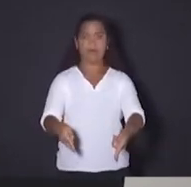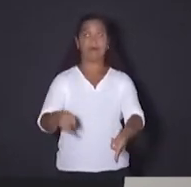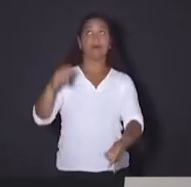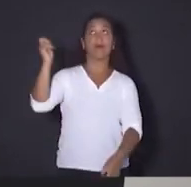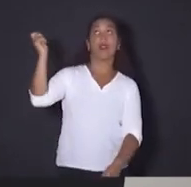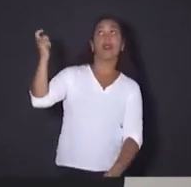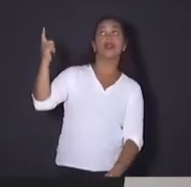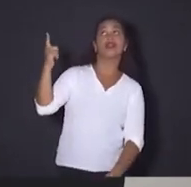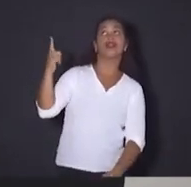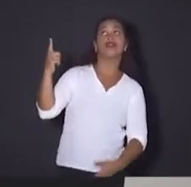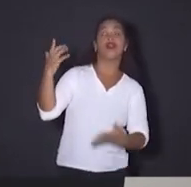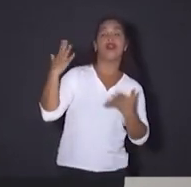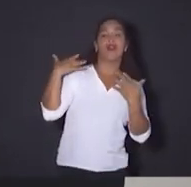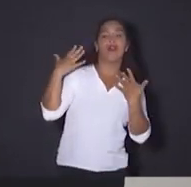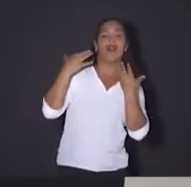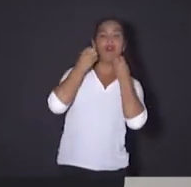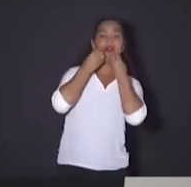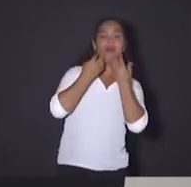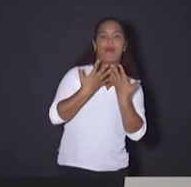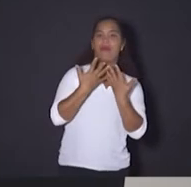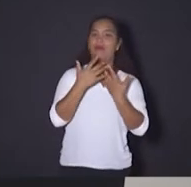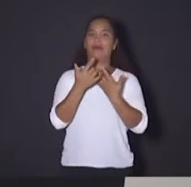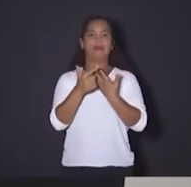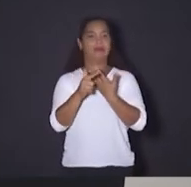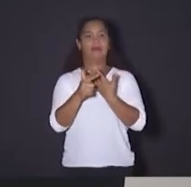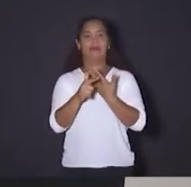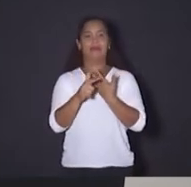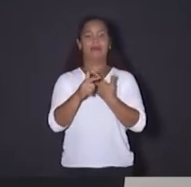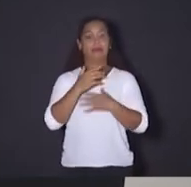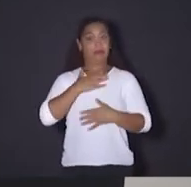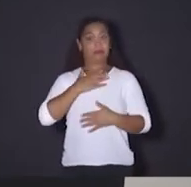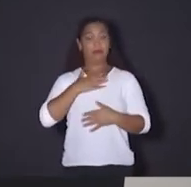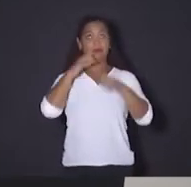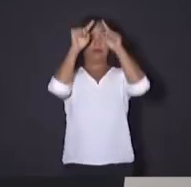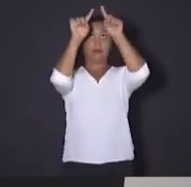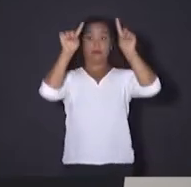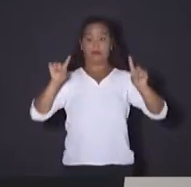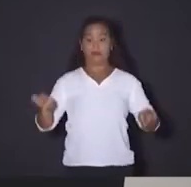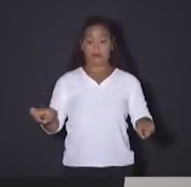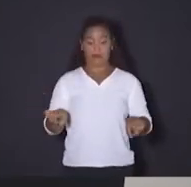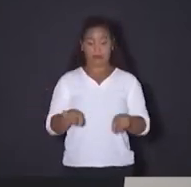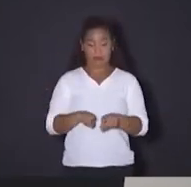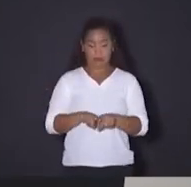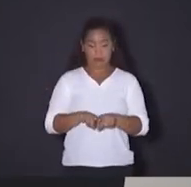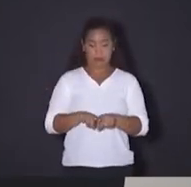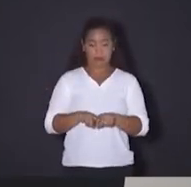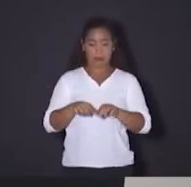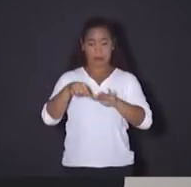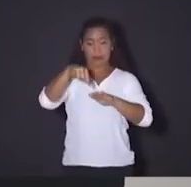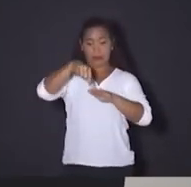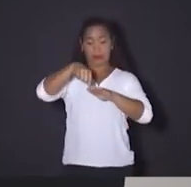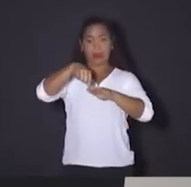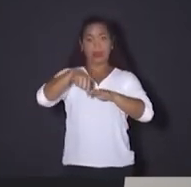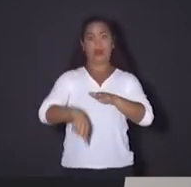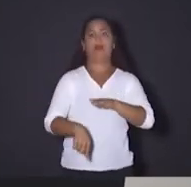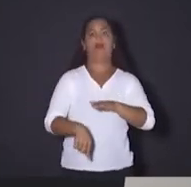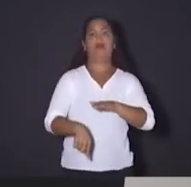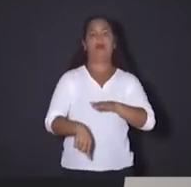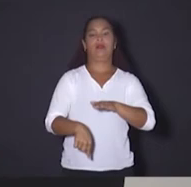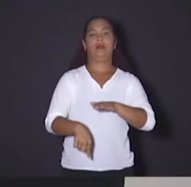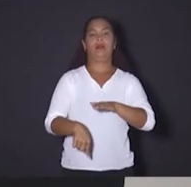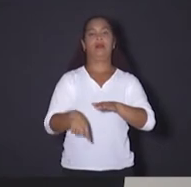esse é o nosso lugar então depois me localizar nesse cenário acho pertinente por luz sobre algumas